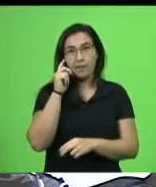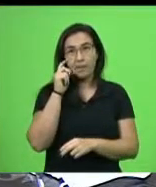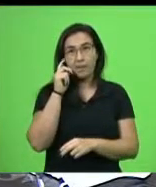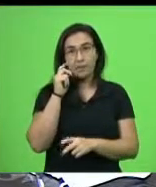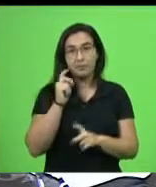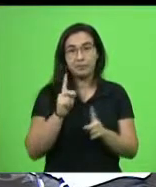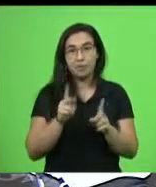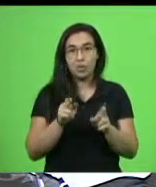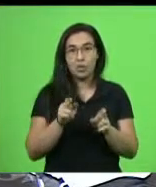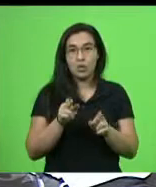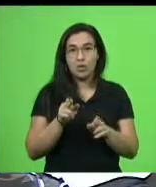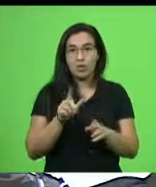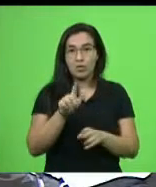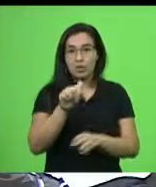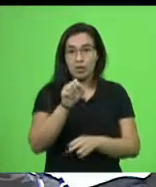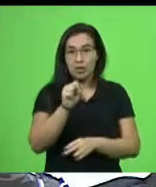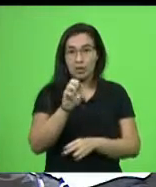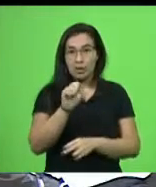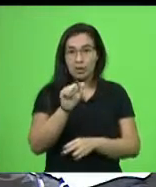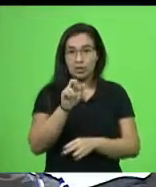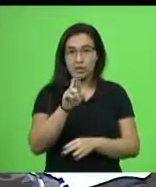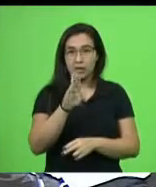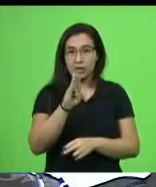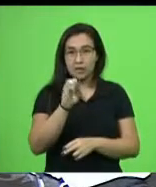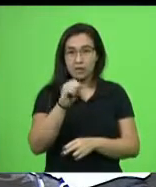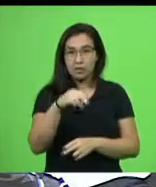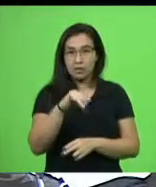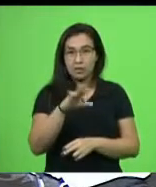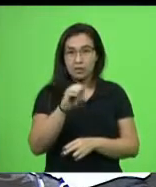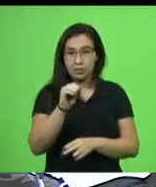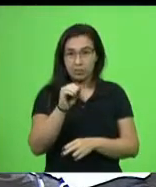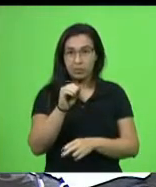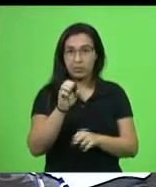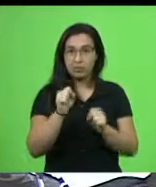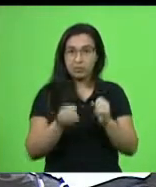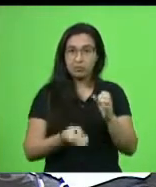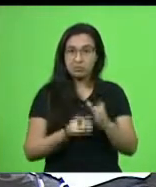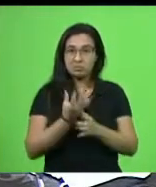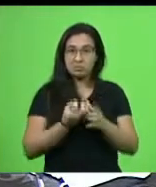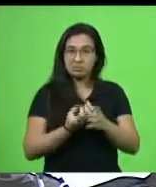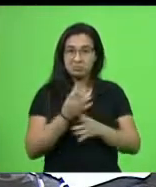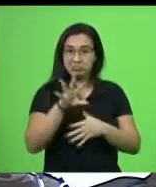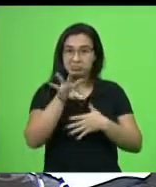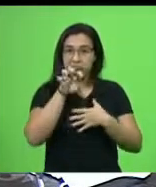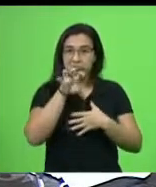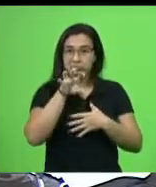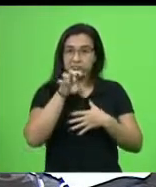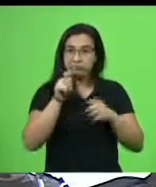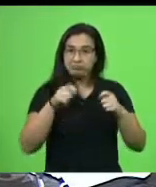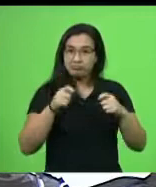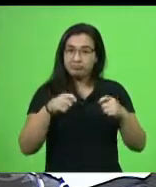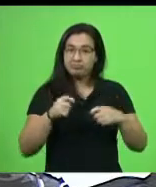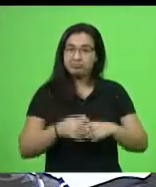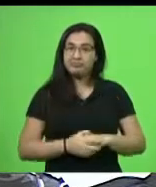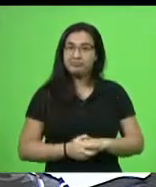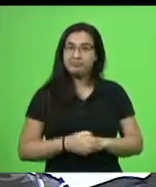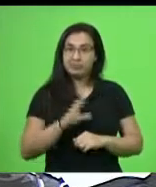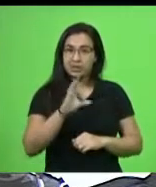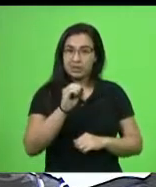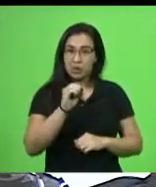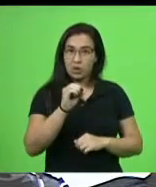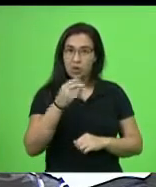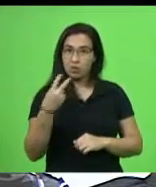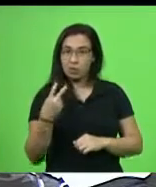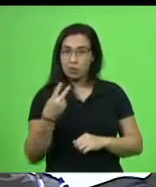carbônico e na proteção dos nossos recursos hídricos. Nossos produtores, ao longo das décadas,